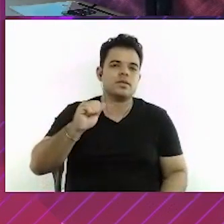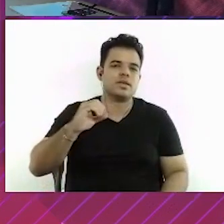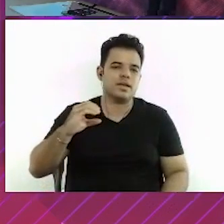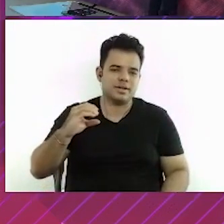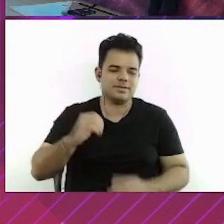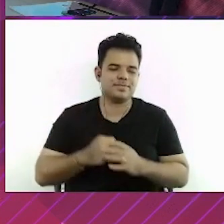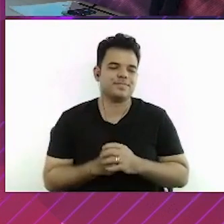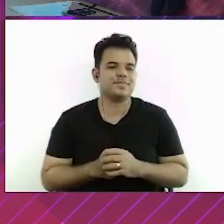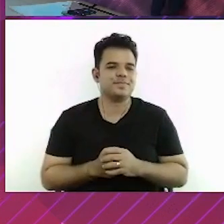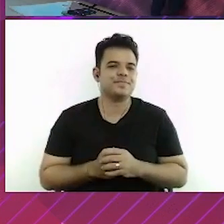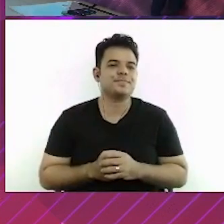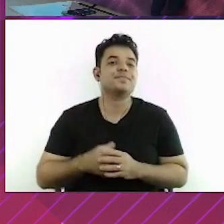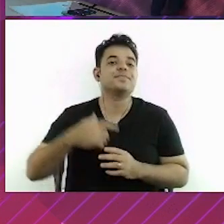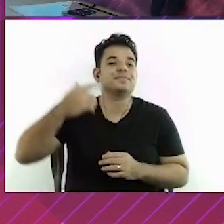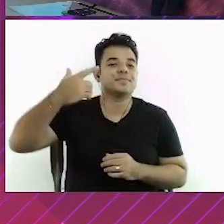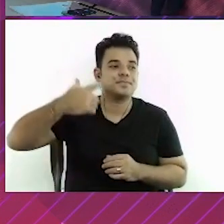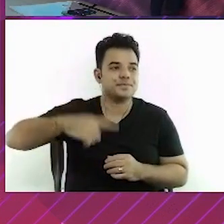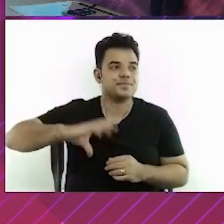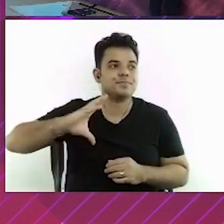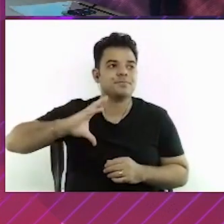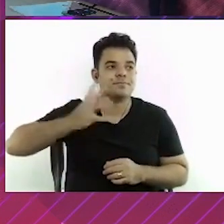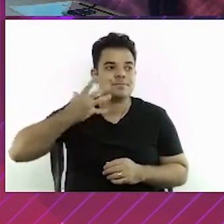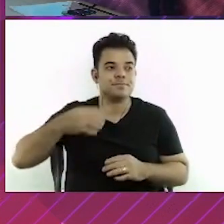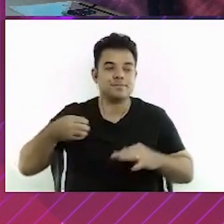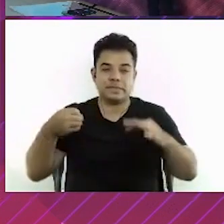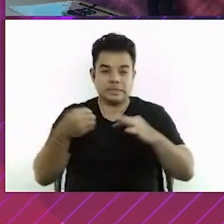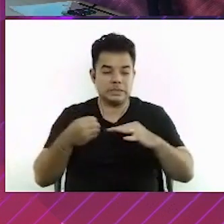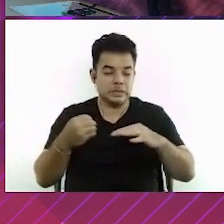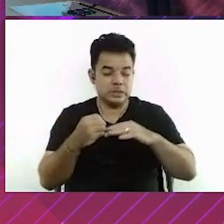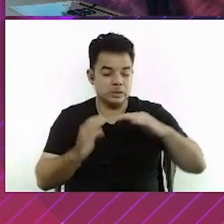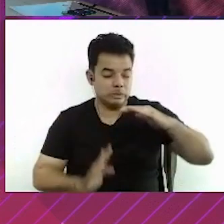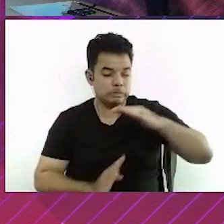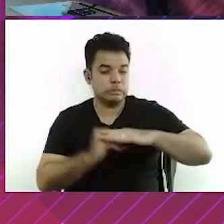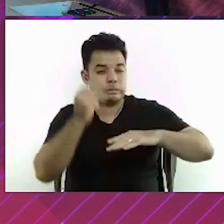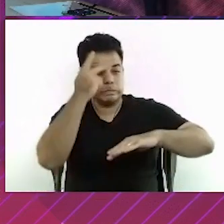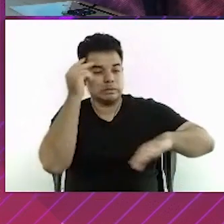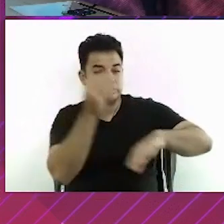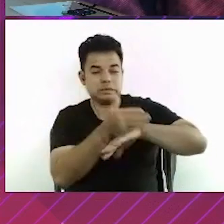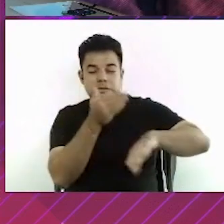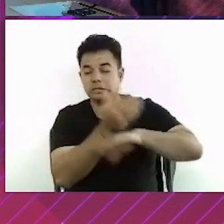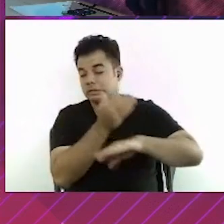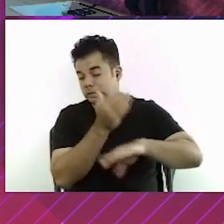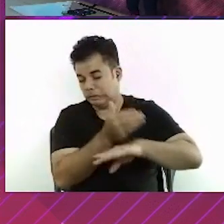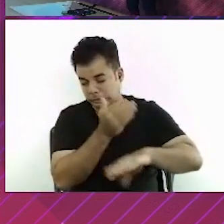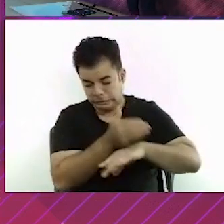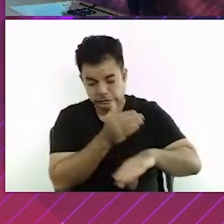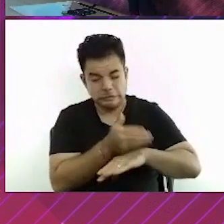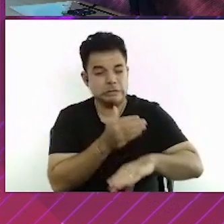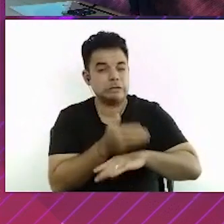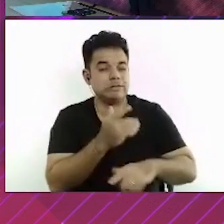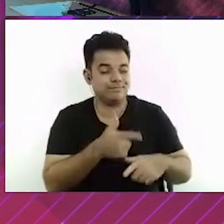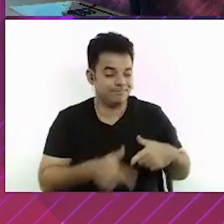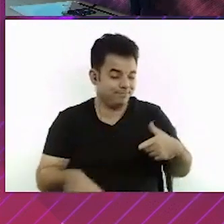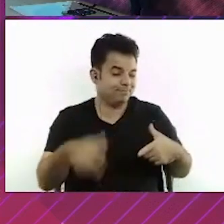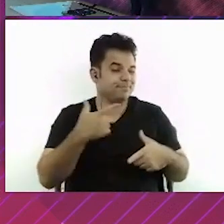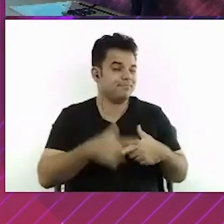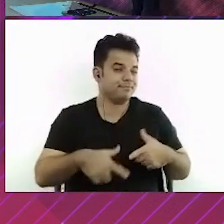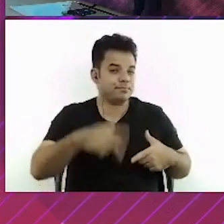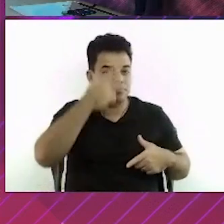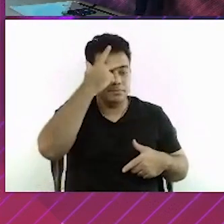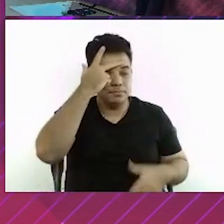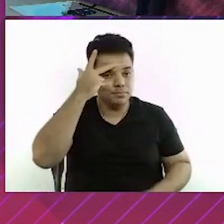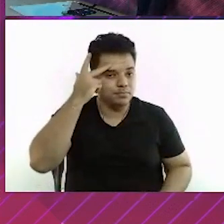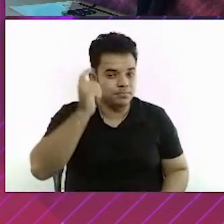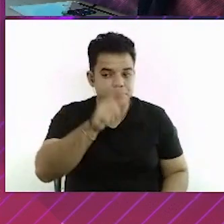Em seguida, nós temos a sobrecarga dos consumidores. Isso é bem problemático. Os consumidores eles mantêm